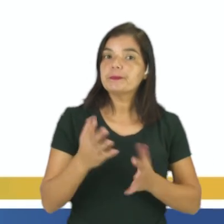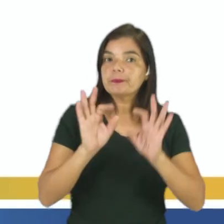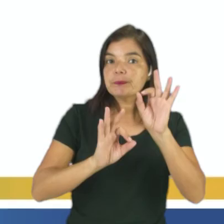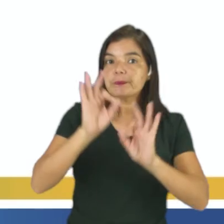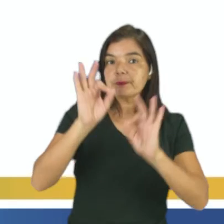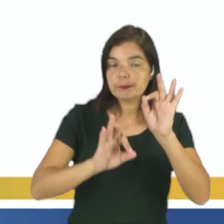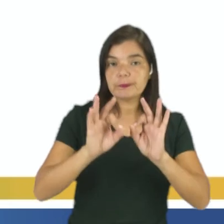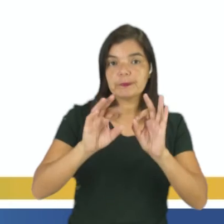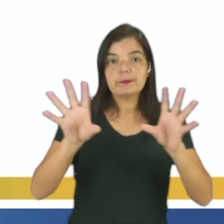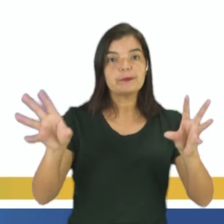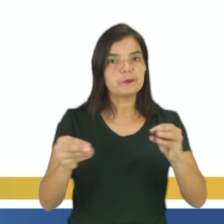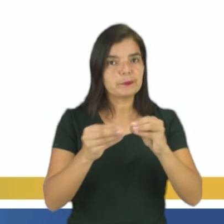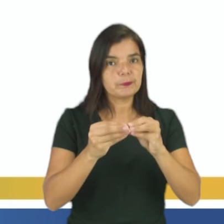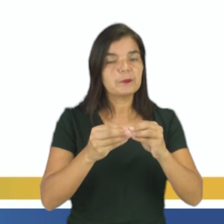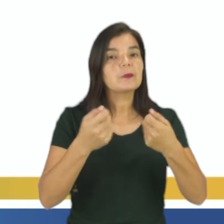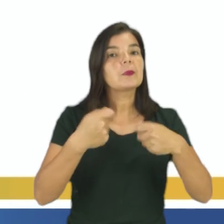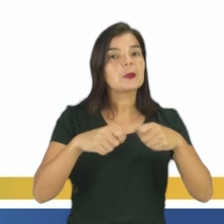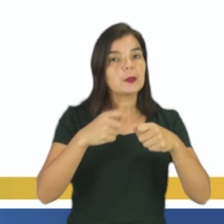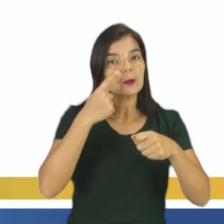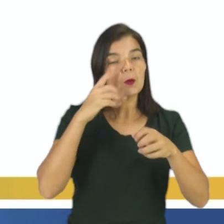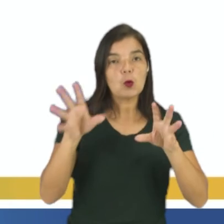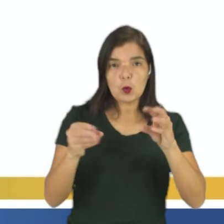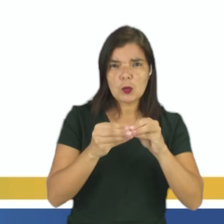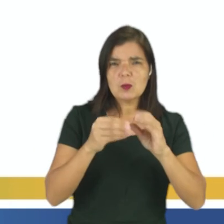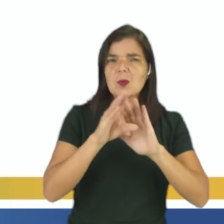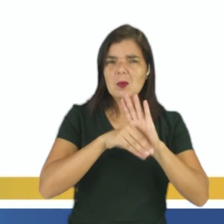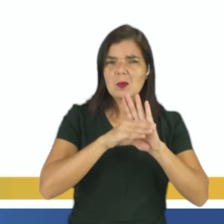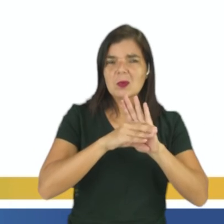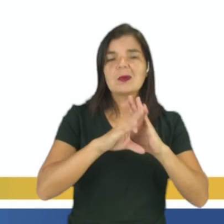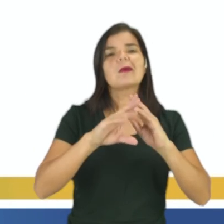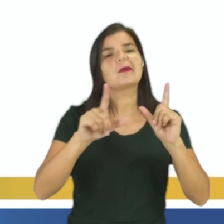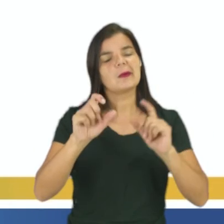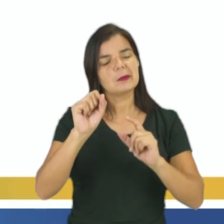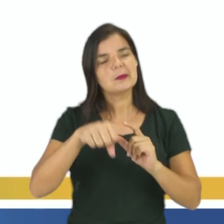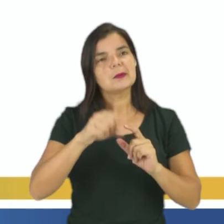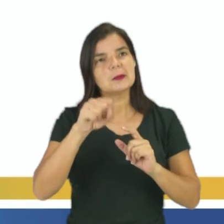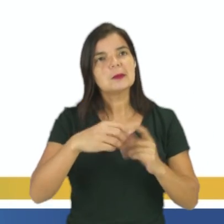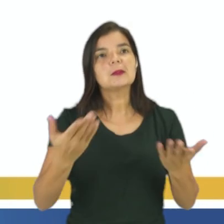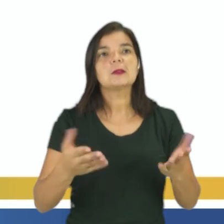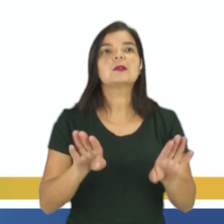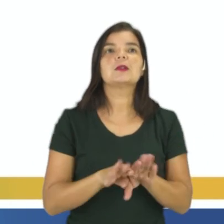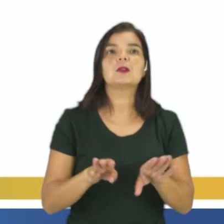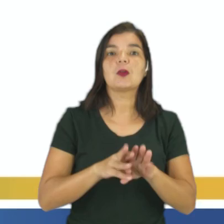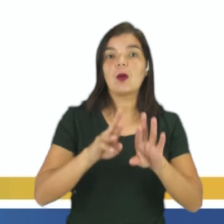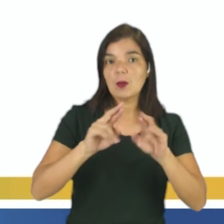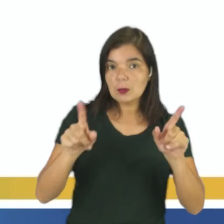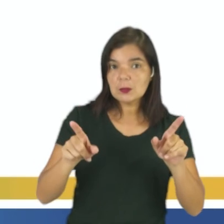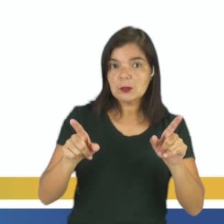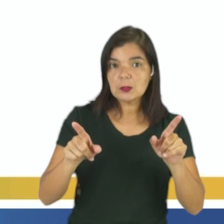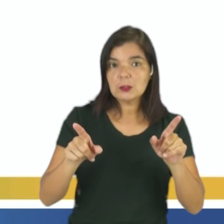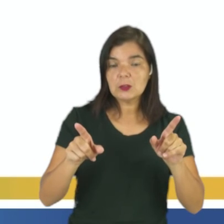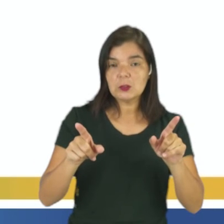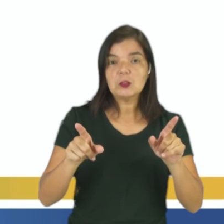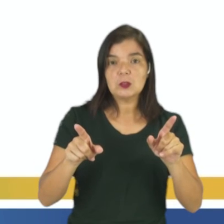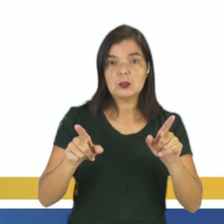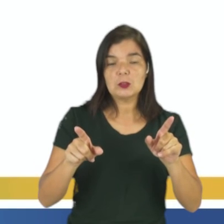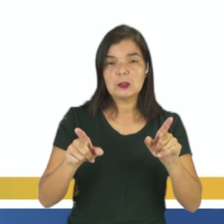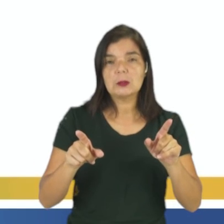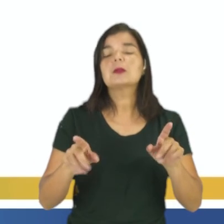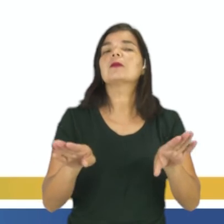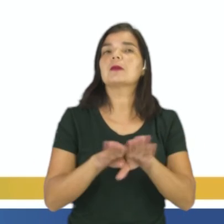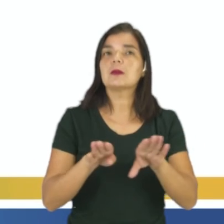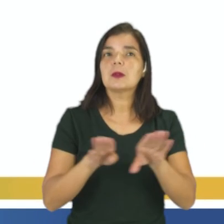elaborar uma resenha crítica, você deve procurar resumir o conteúdo? Claro que sim. Apontar diferenças,